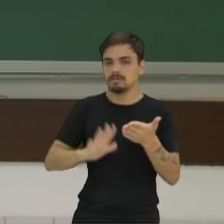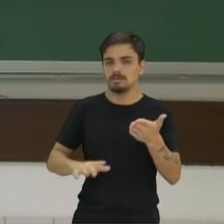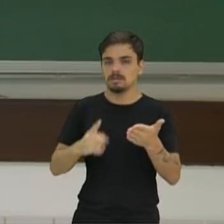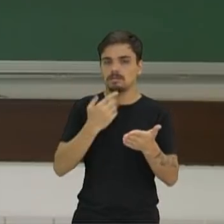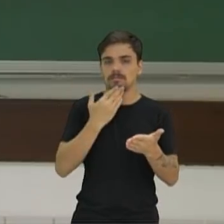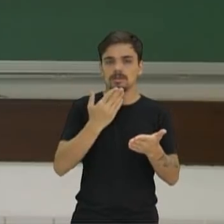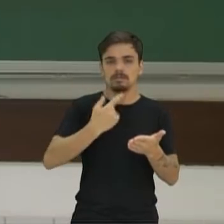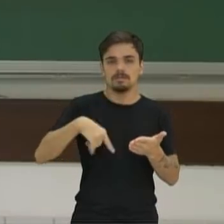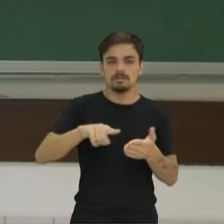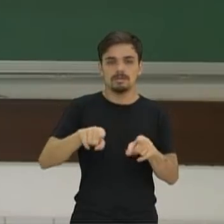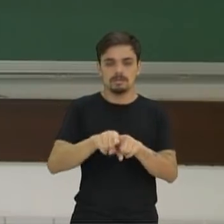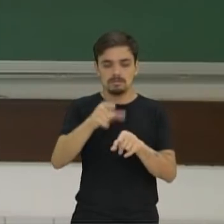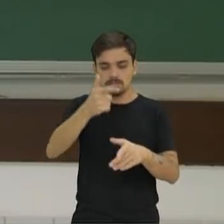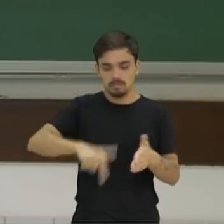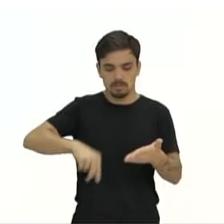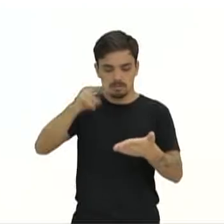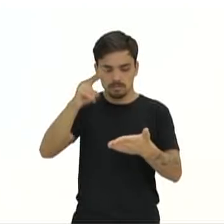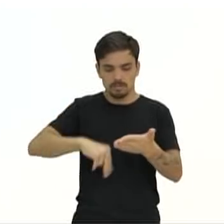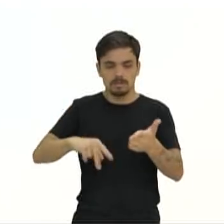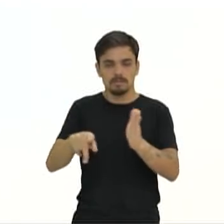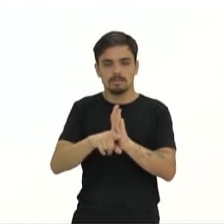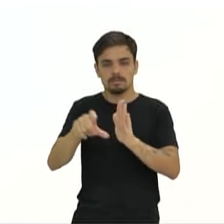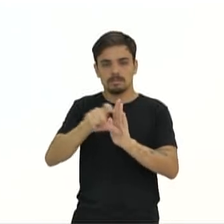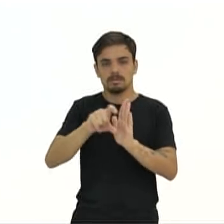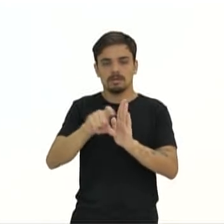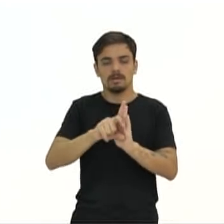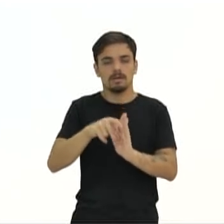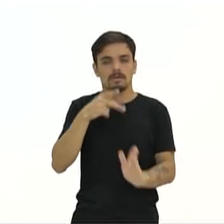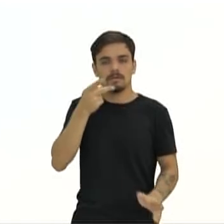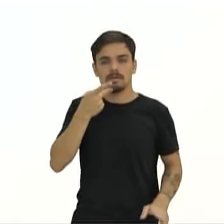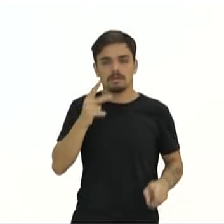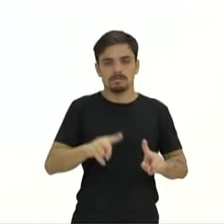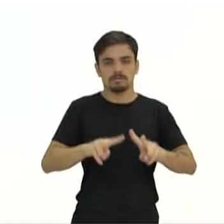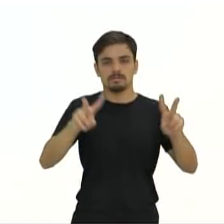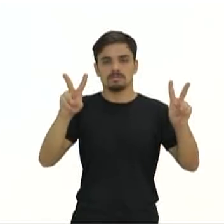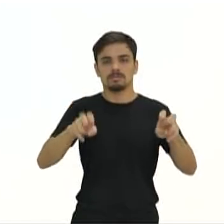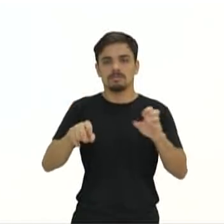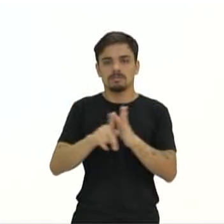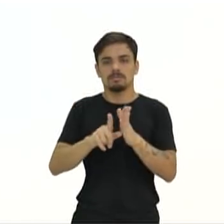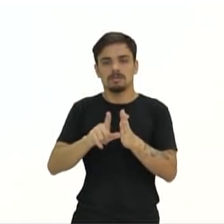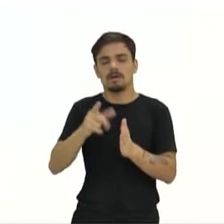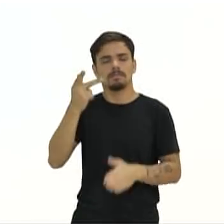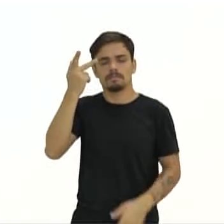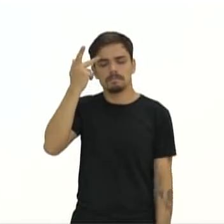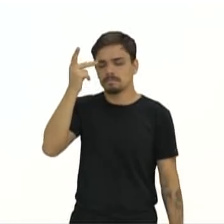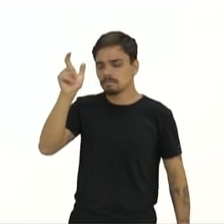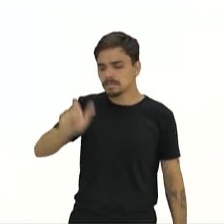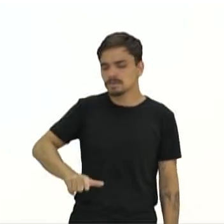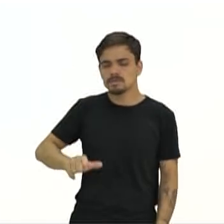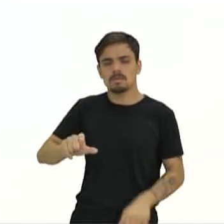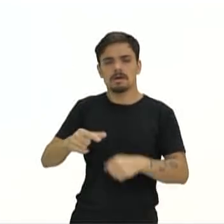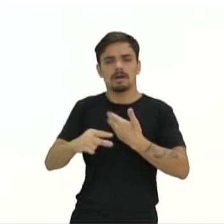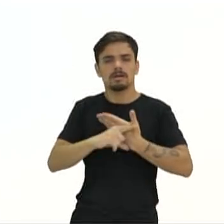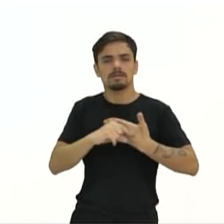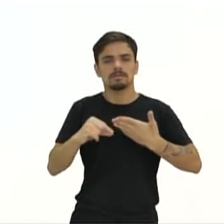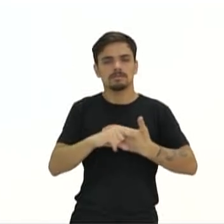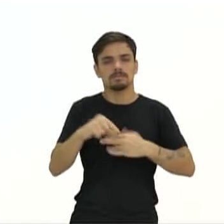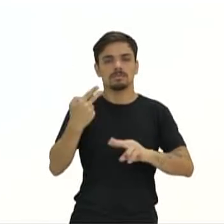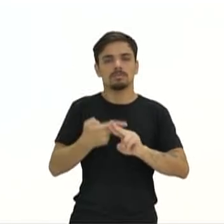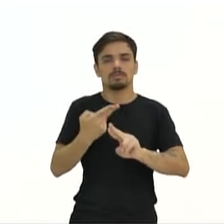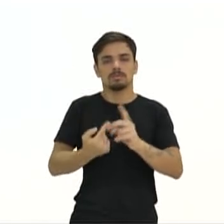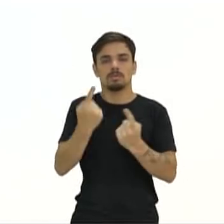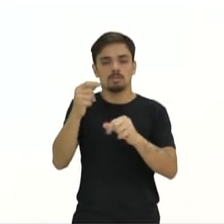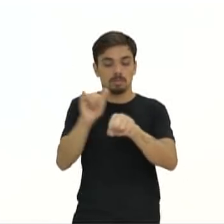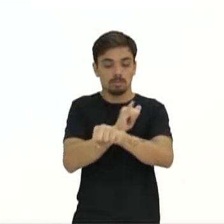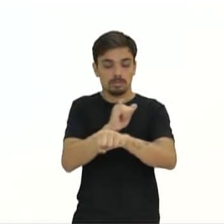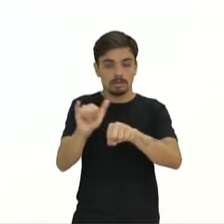para vocês relerem um trecho e dizer: a articulista utiliza qual estratégia para aproximar o